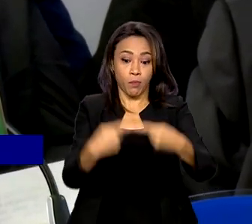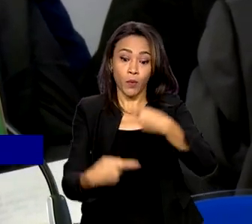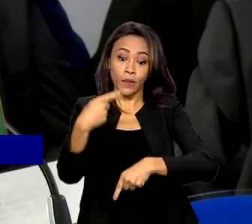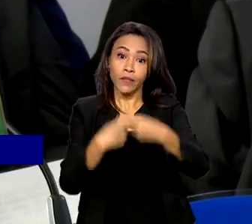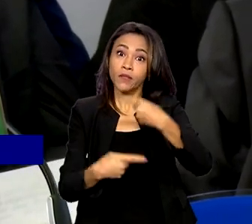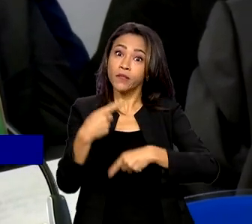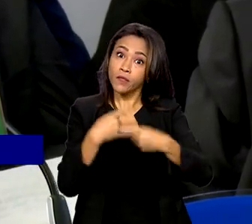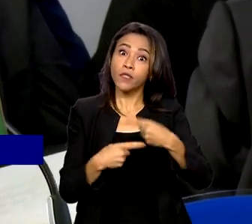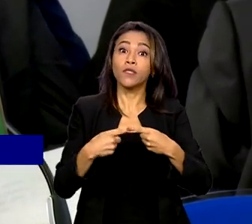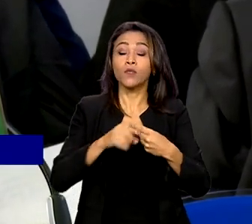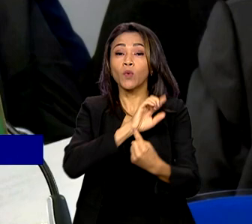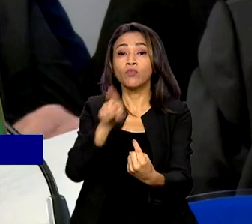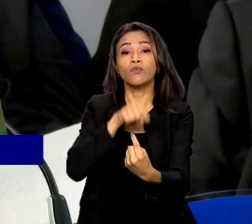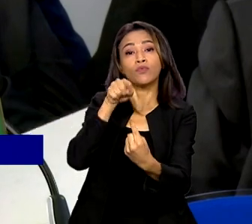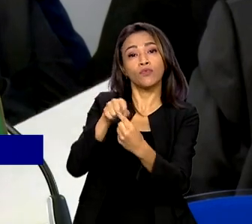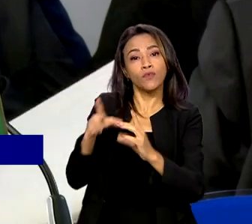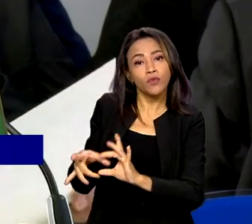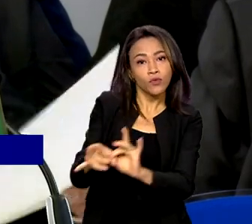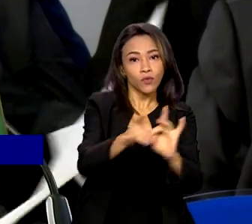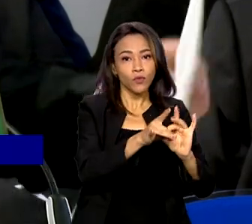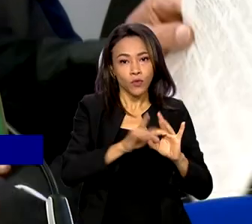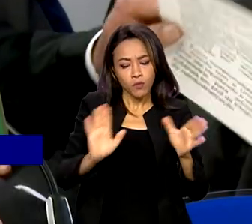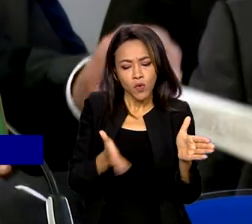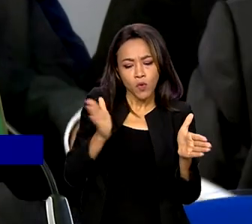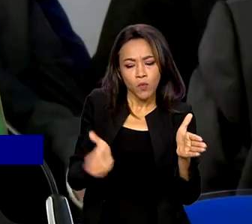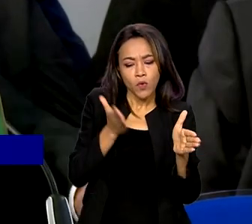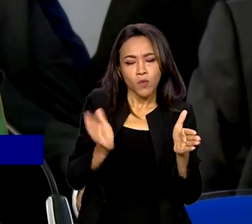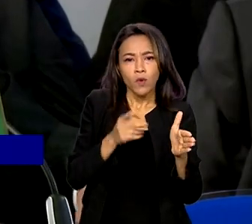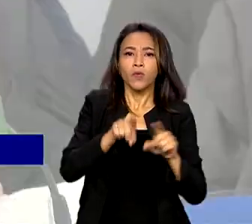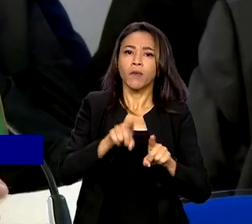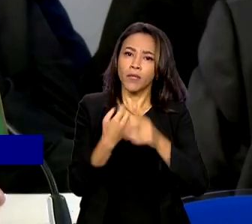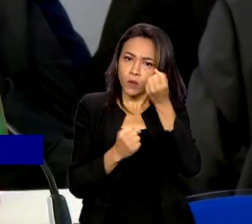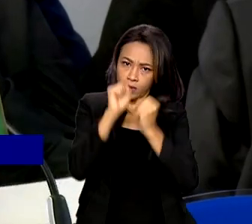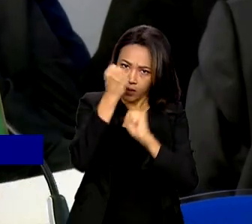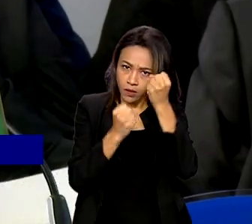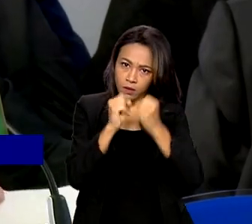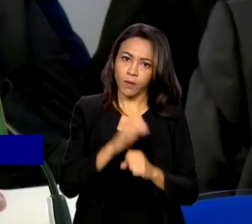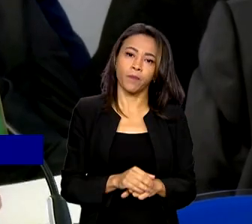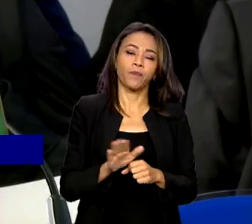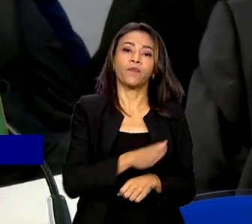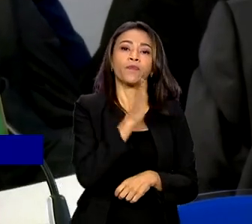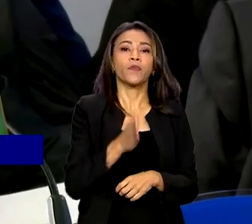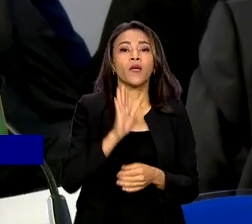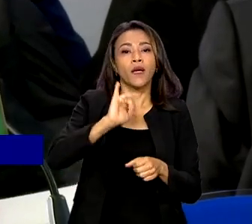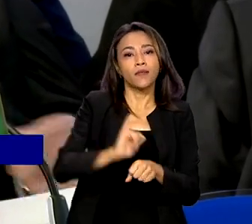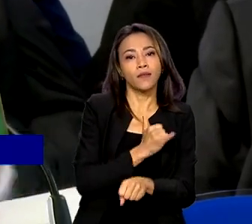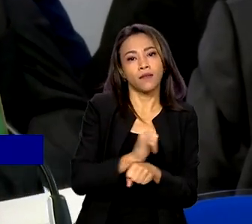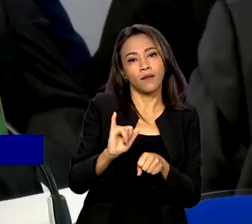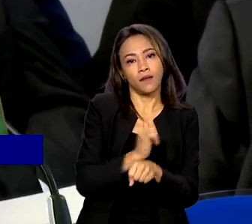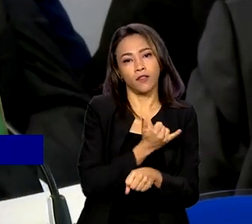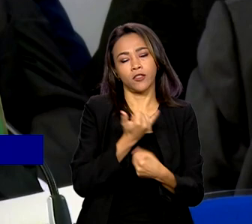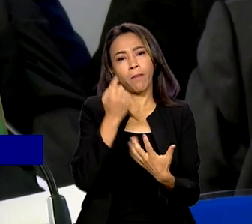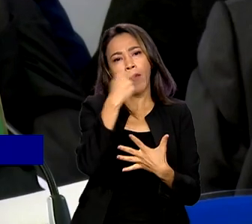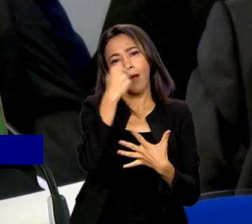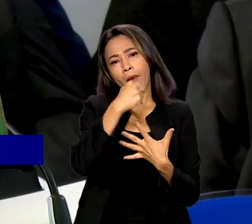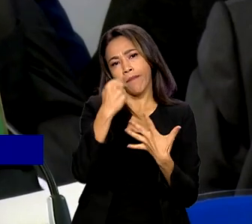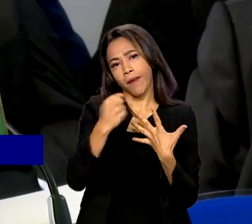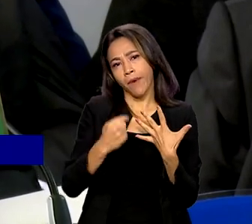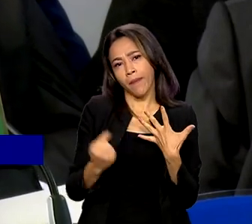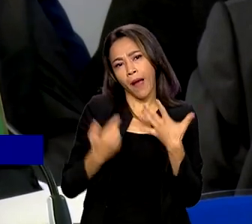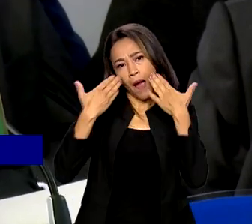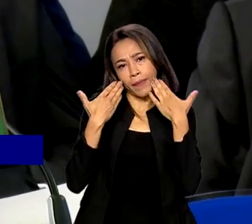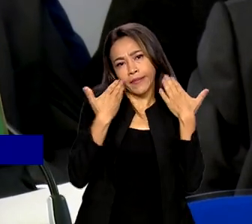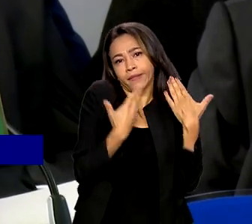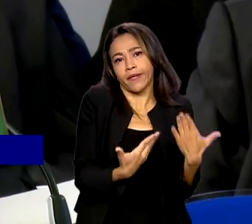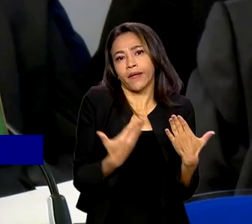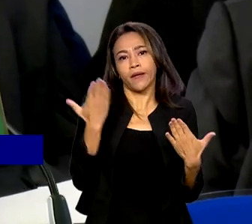prol da integração produtiva e da reindustrialização. O instrumento adicional apresentado pela União